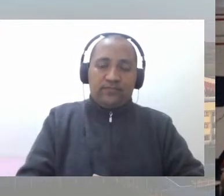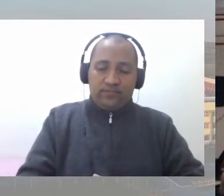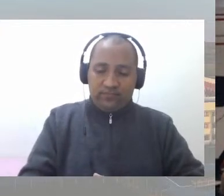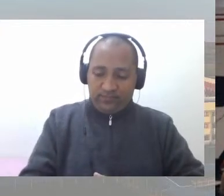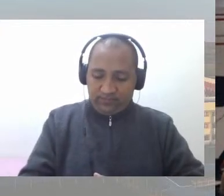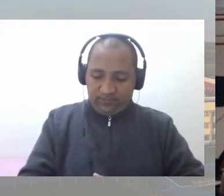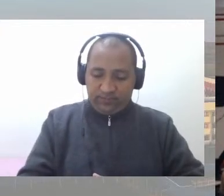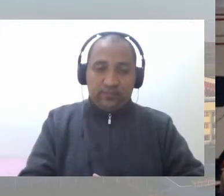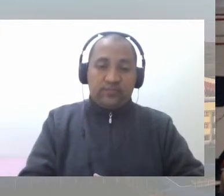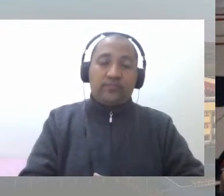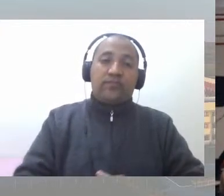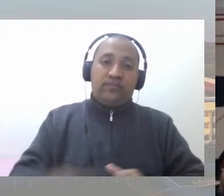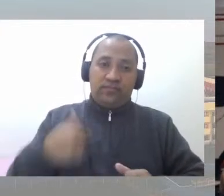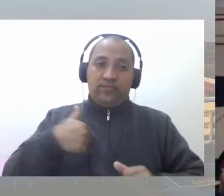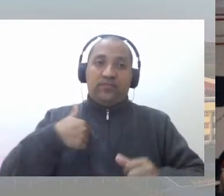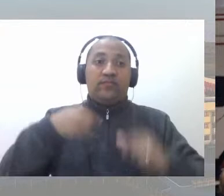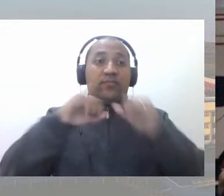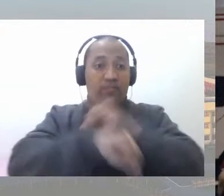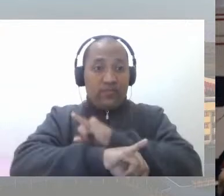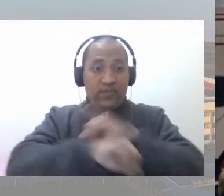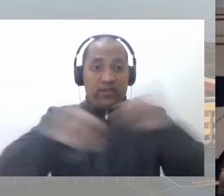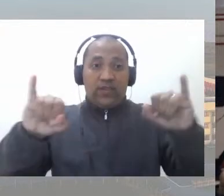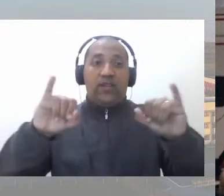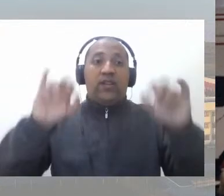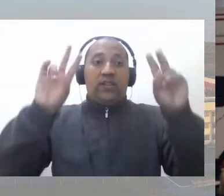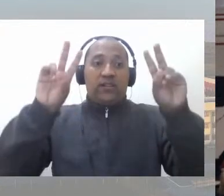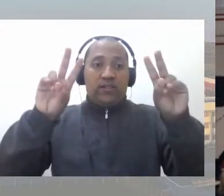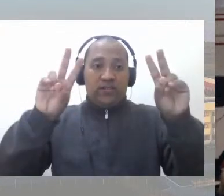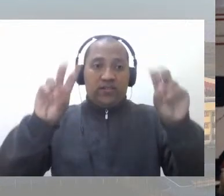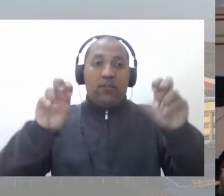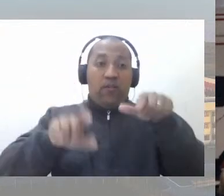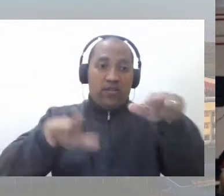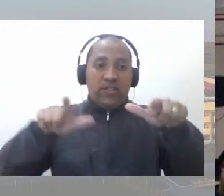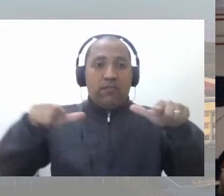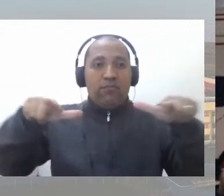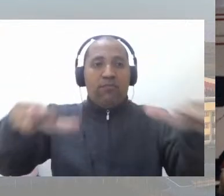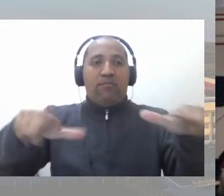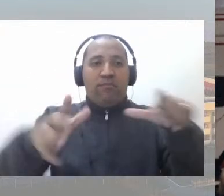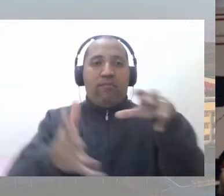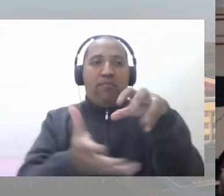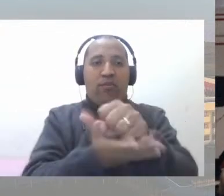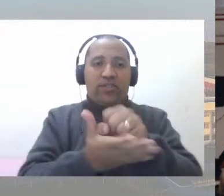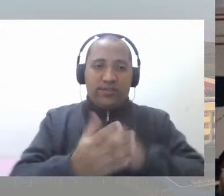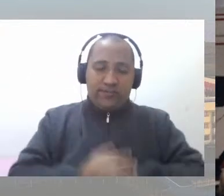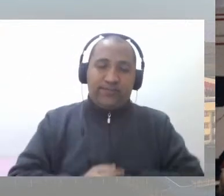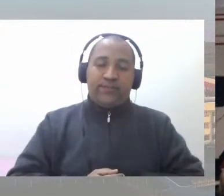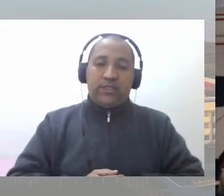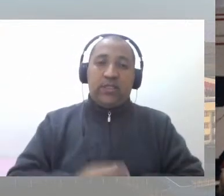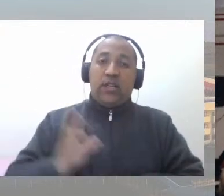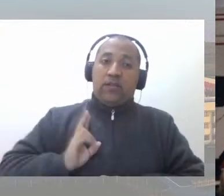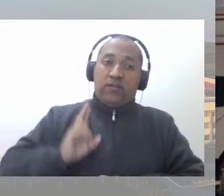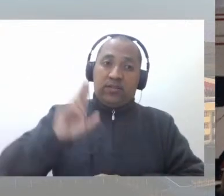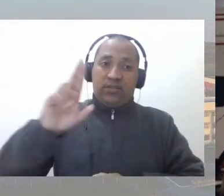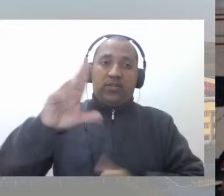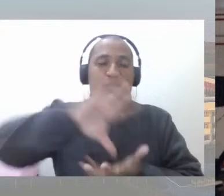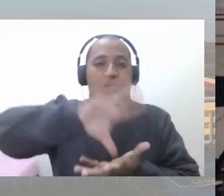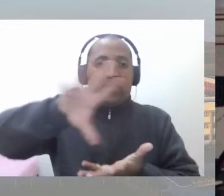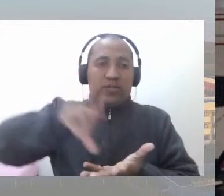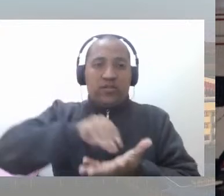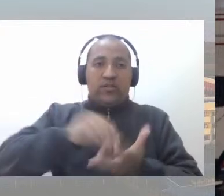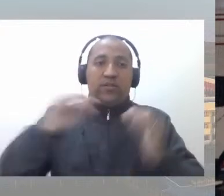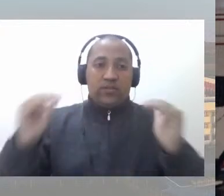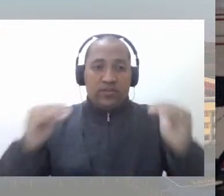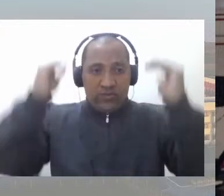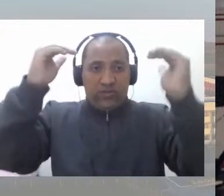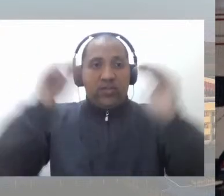Então, vou fazer o anúncio aqui, Leandro, do termo de posse, tá bem? Então, termo de posse para a representação da Comissão Superior de Pesquisa